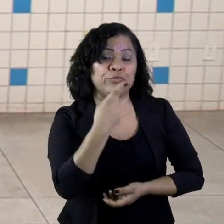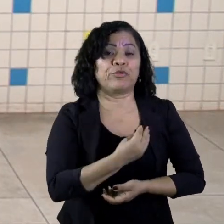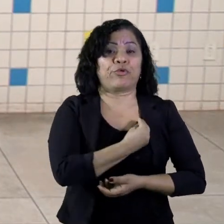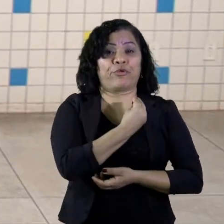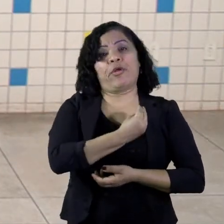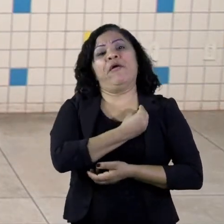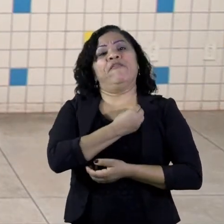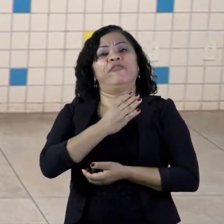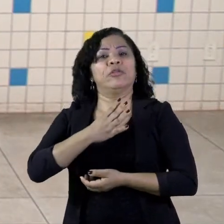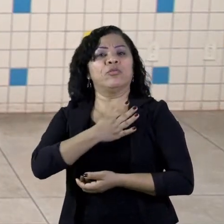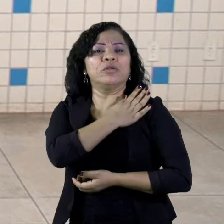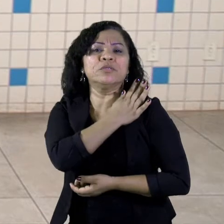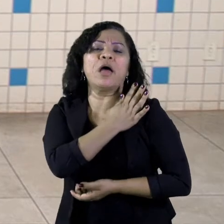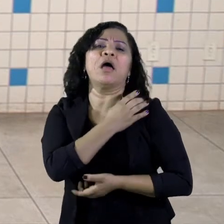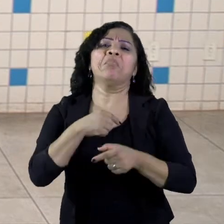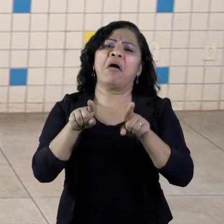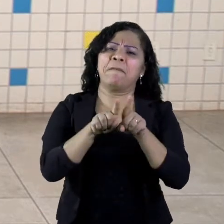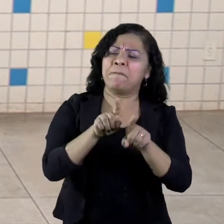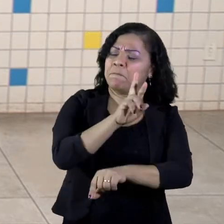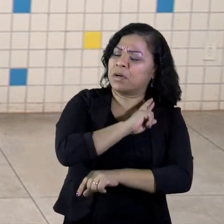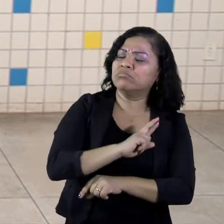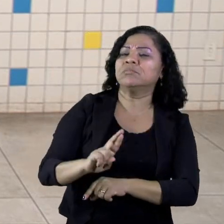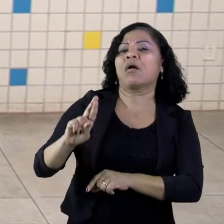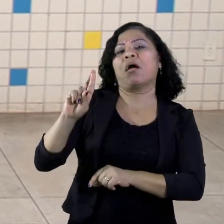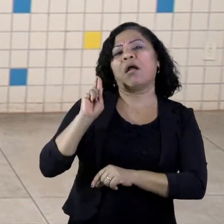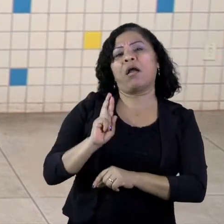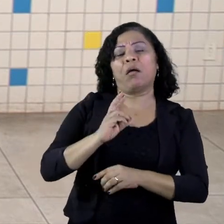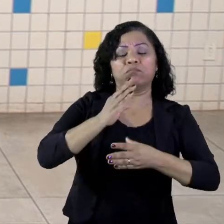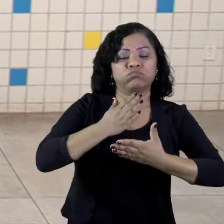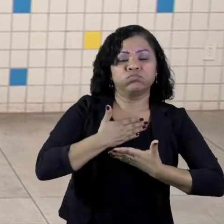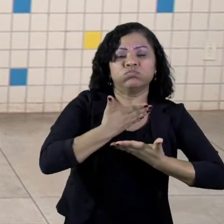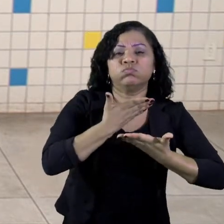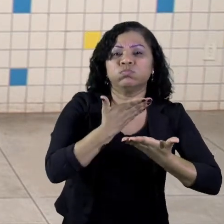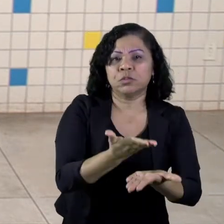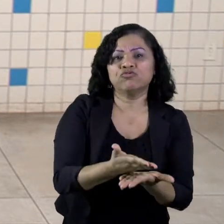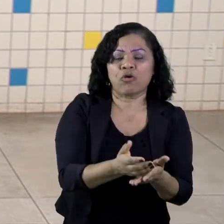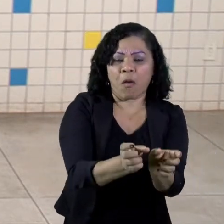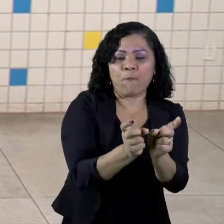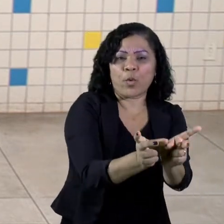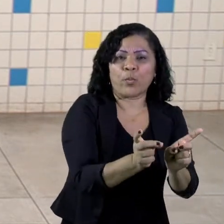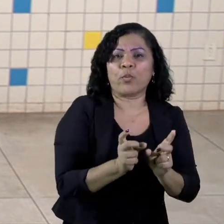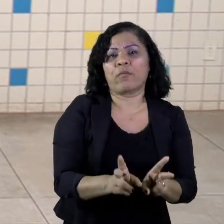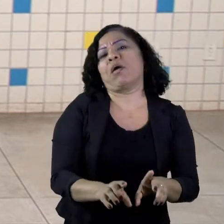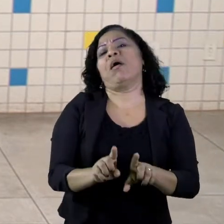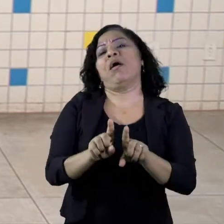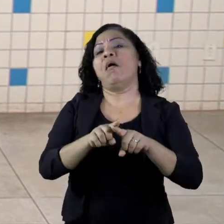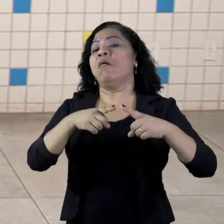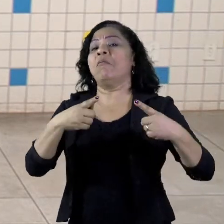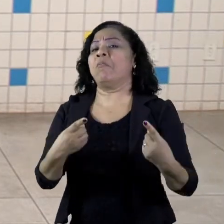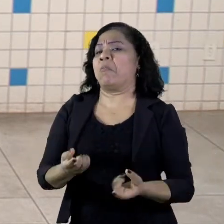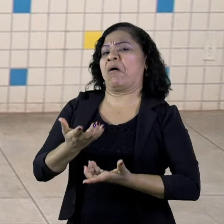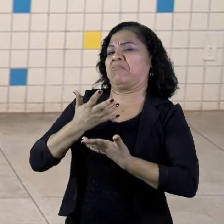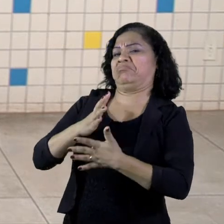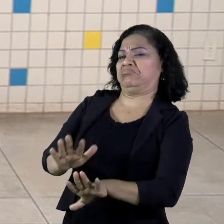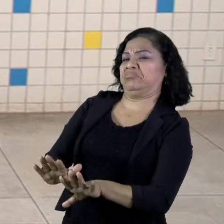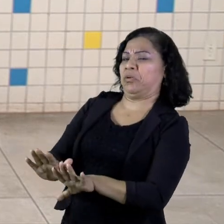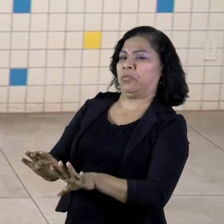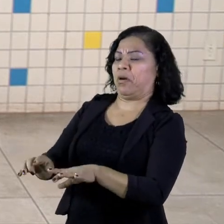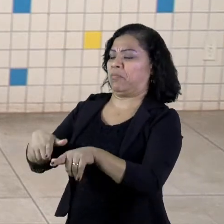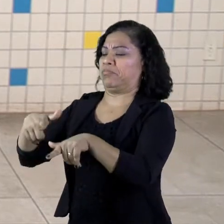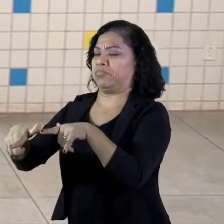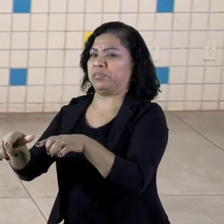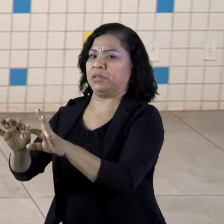exército, queriam se dedicar à religião, queriam se dedicar ao comércio, mas não queriam se dedicar aos trabalhos